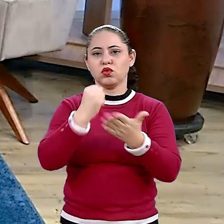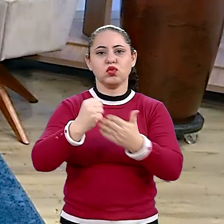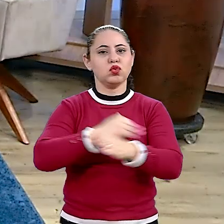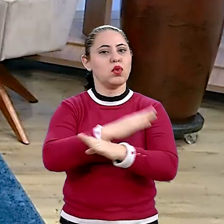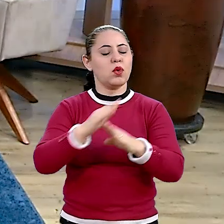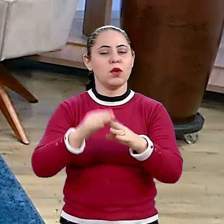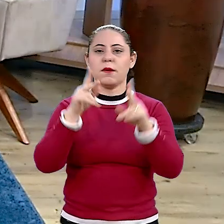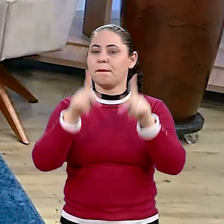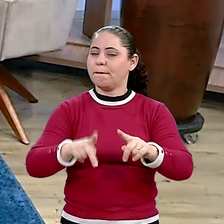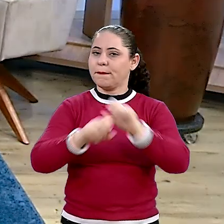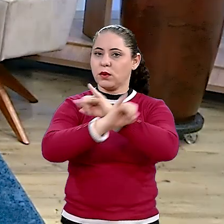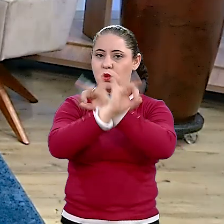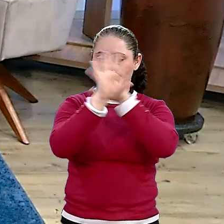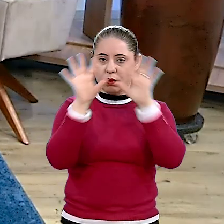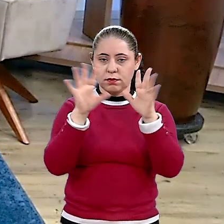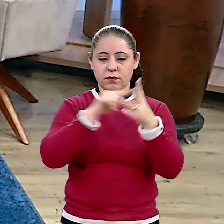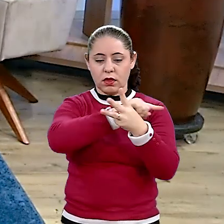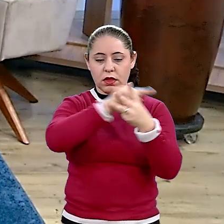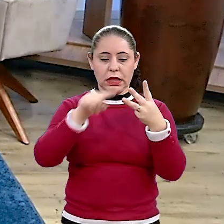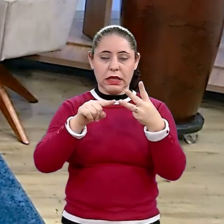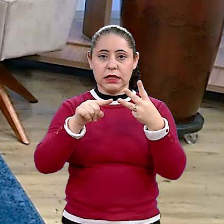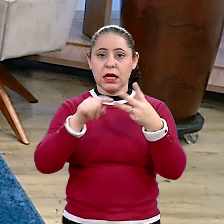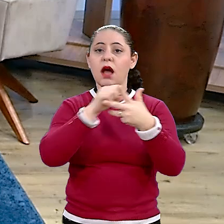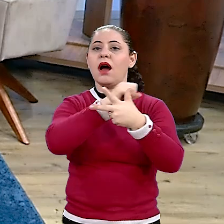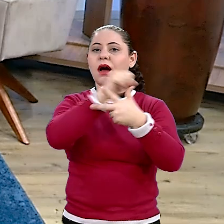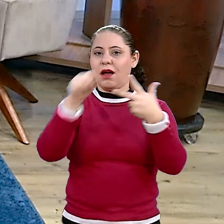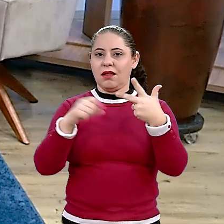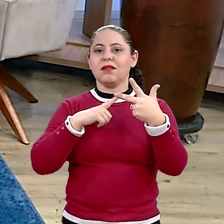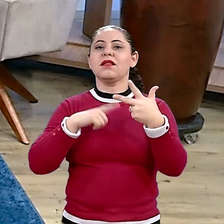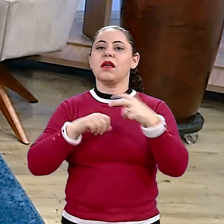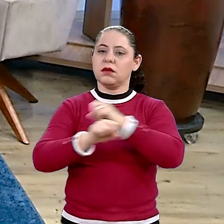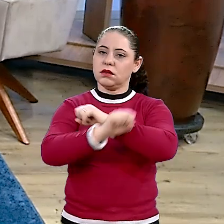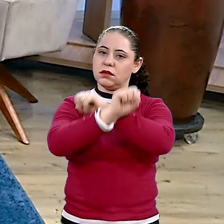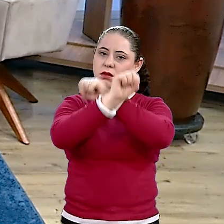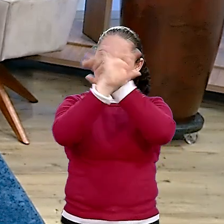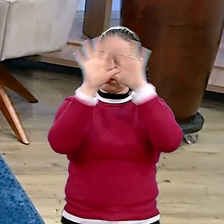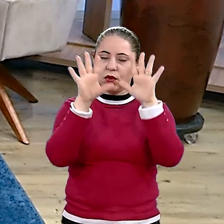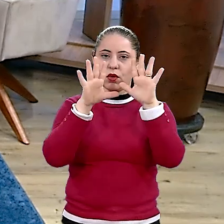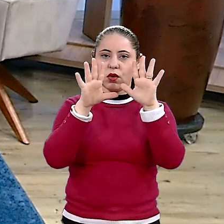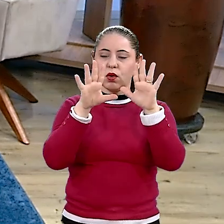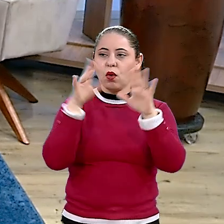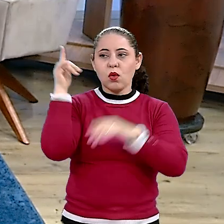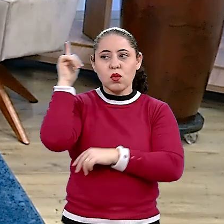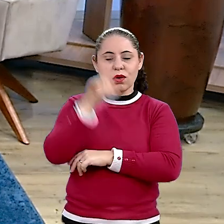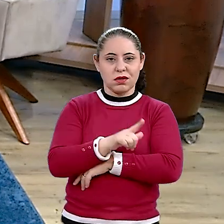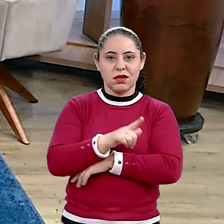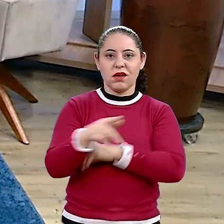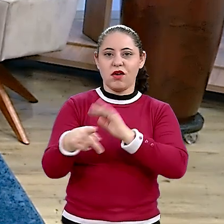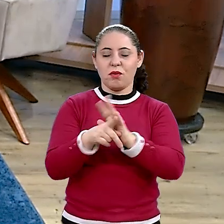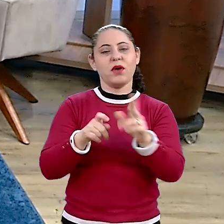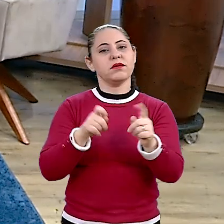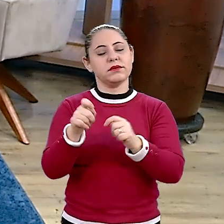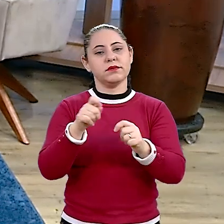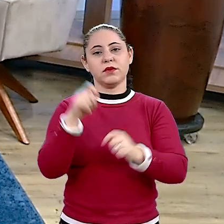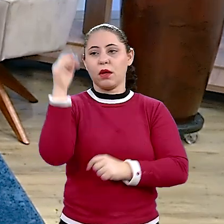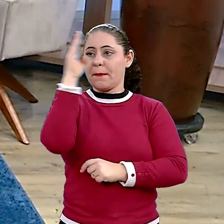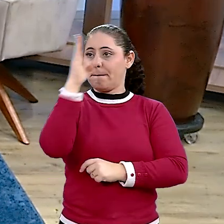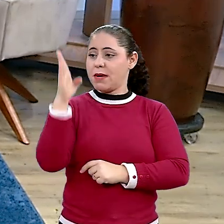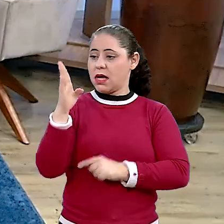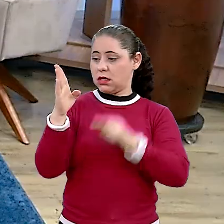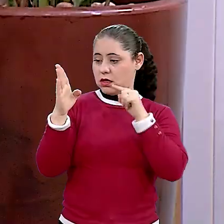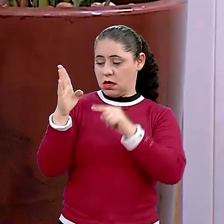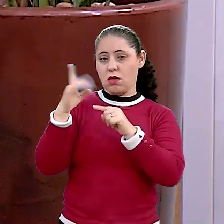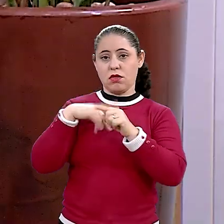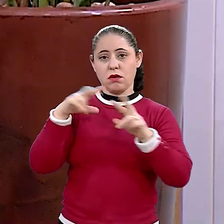público. Todos os 3 poderes estão assim. Então, é uma conquista civilizatória que nós tivemos. Como Brasil,